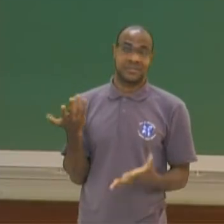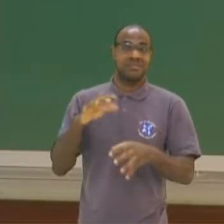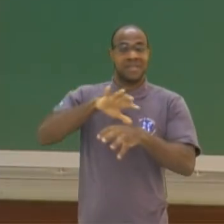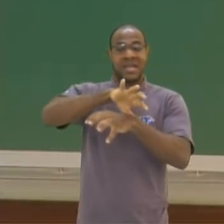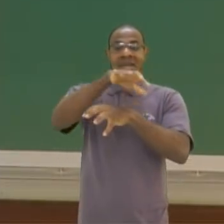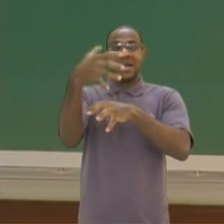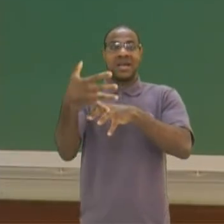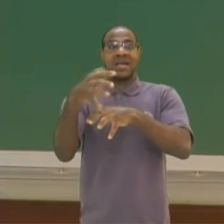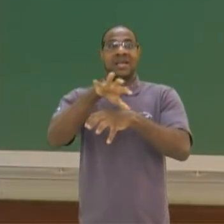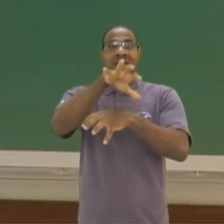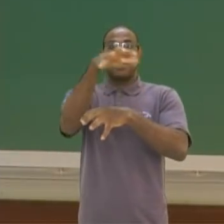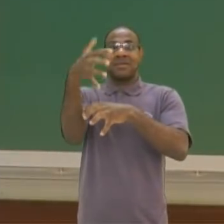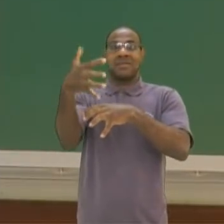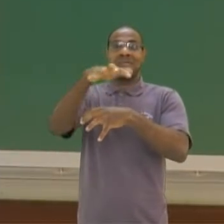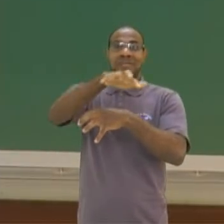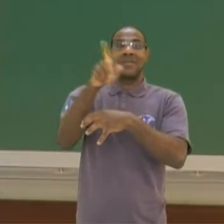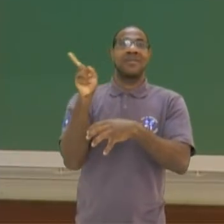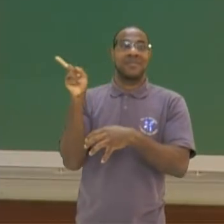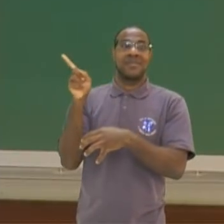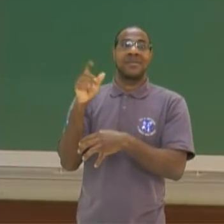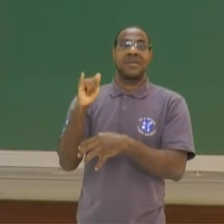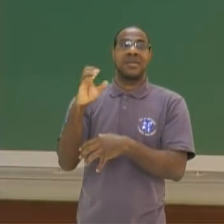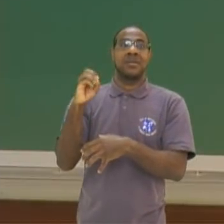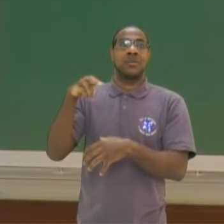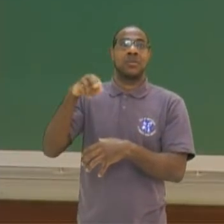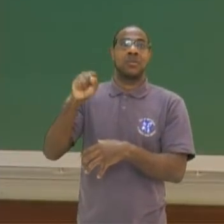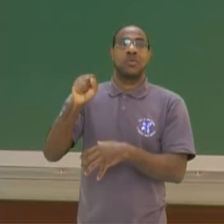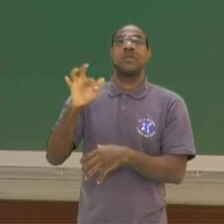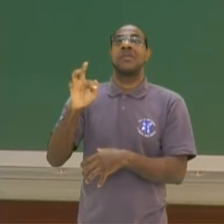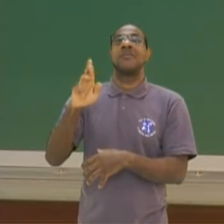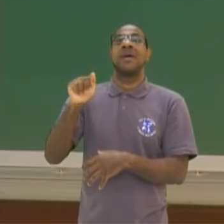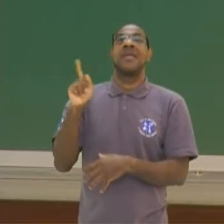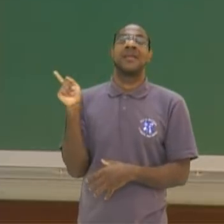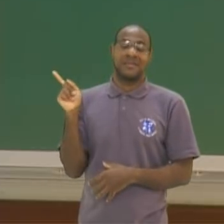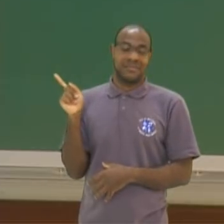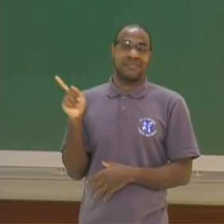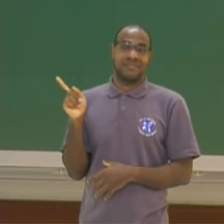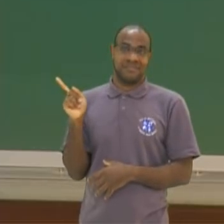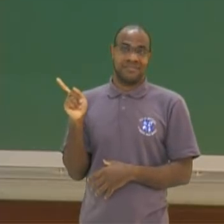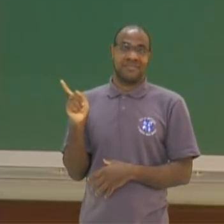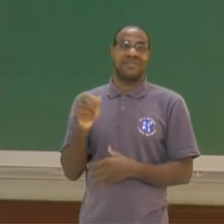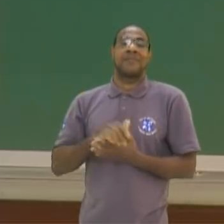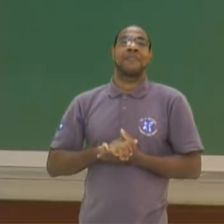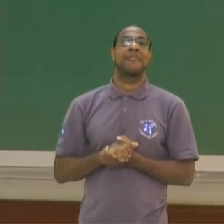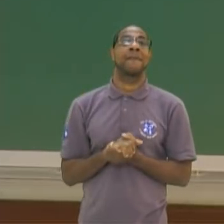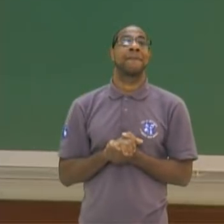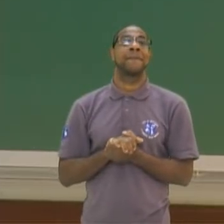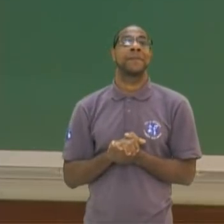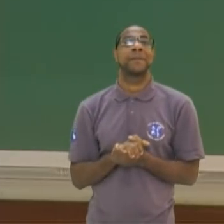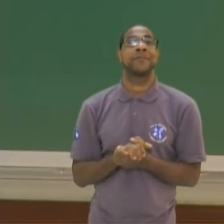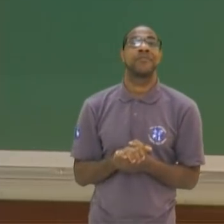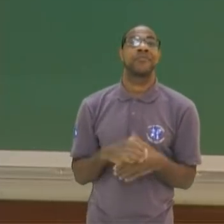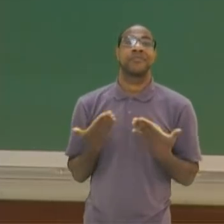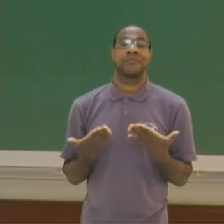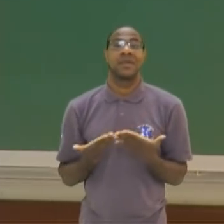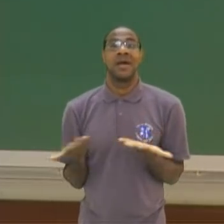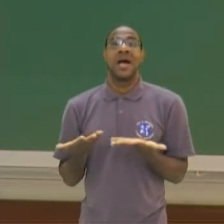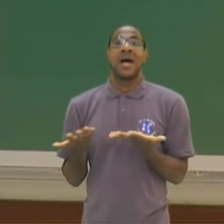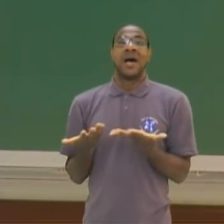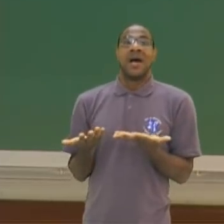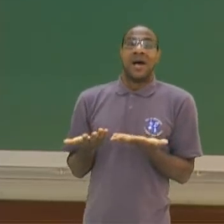camada, dessa região chamada ionosfera, ela auxilia na transmissão das ondas de rádio. E vamos para a